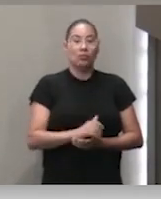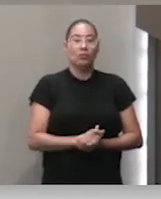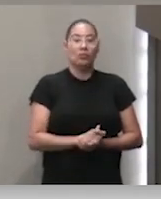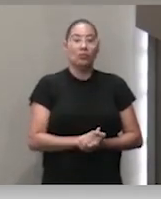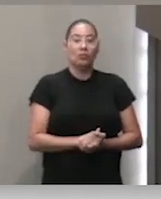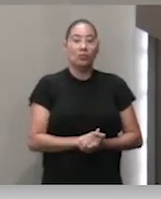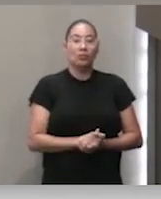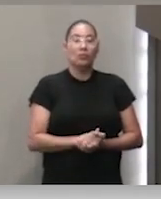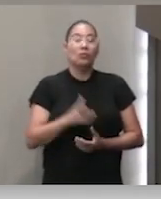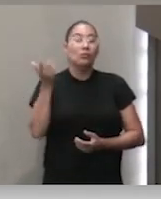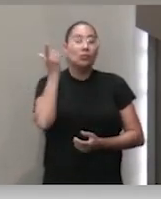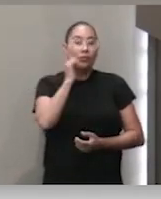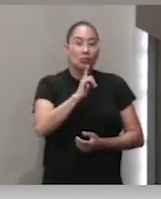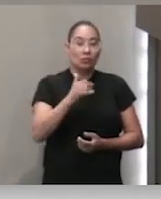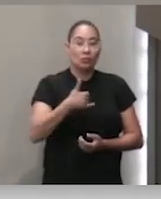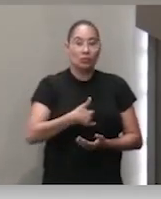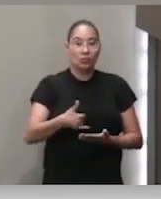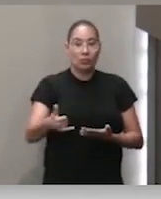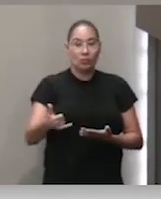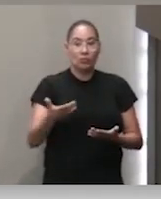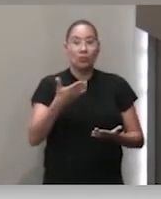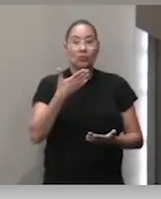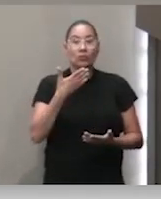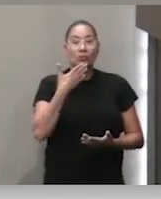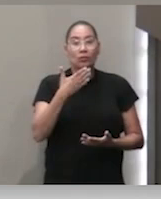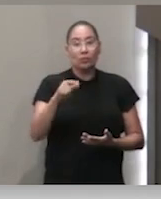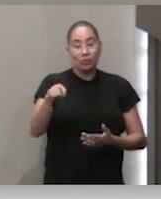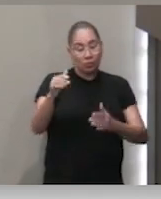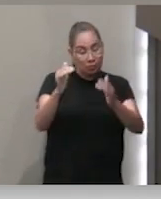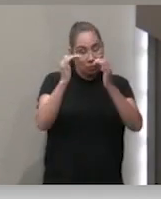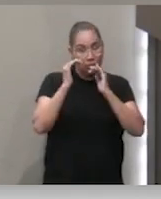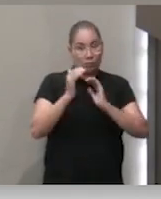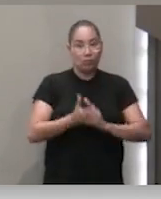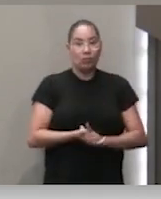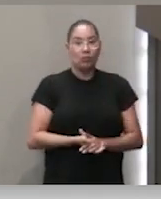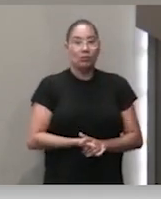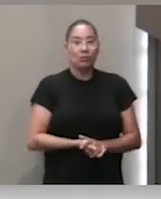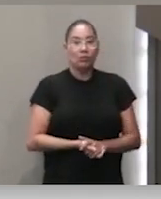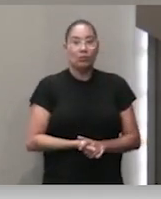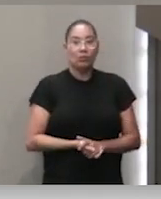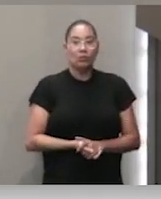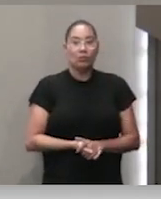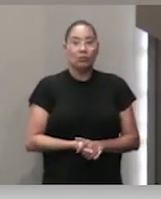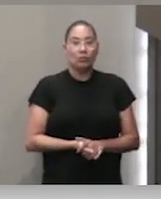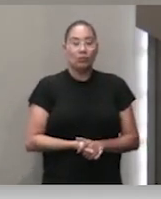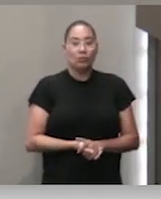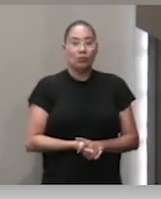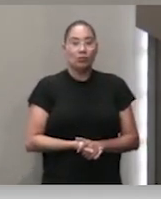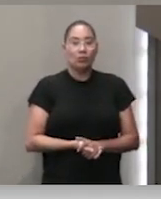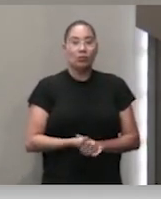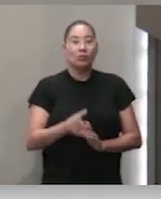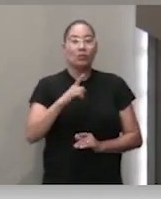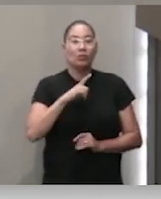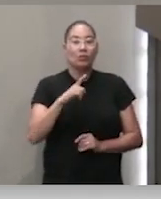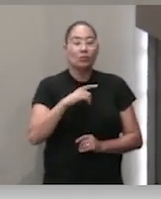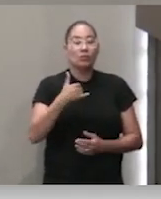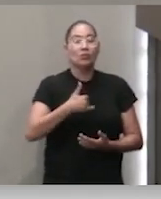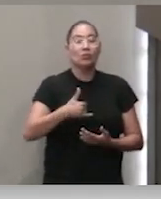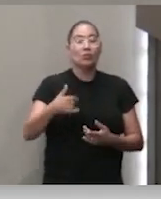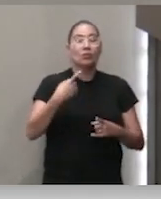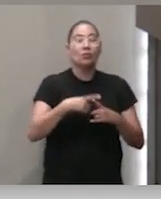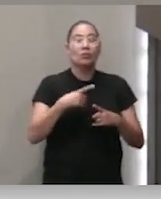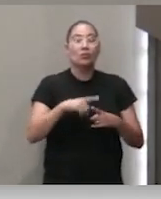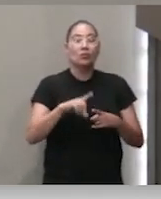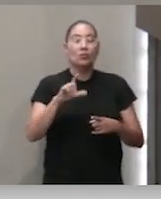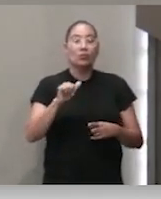o asfalto... Vereador, eu peço que o senhor me respeite. Saiu o asfalto porque o vereador Leandro